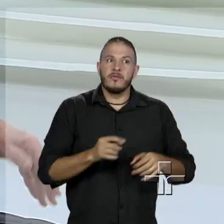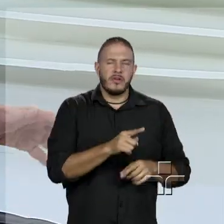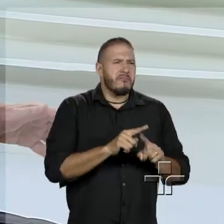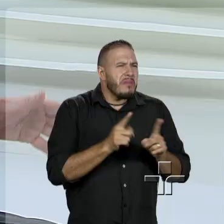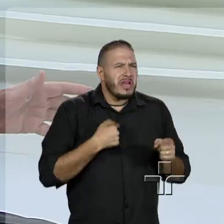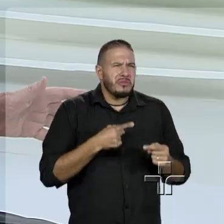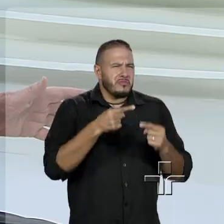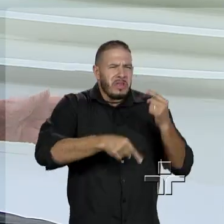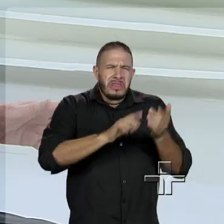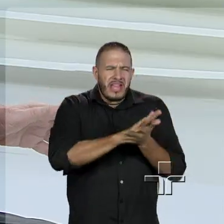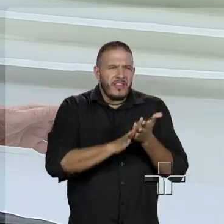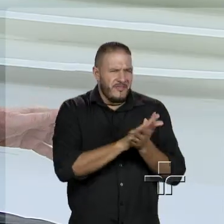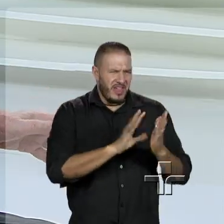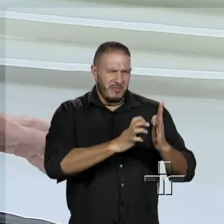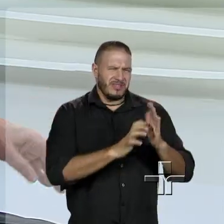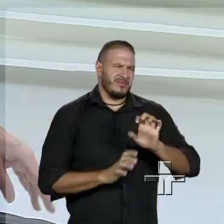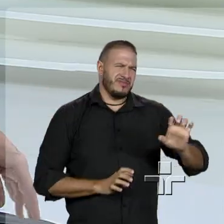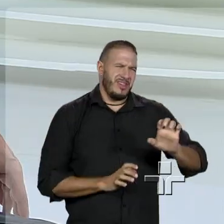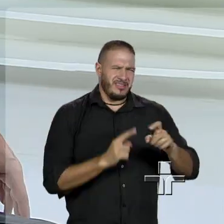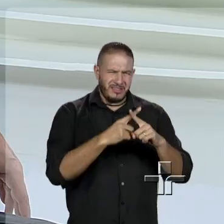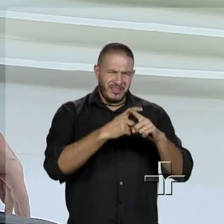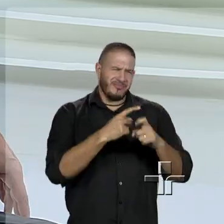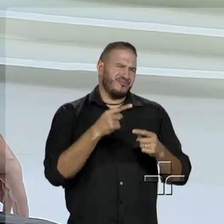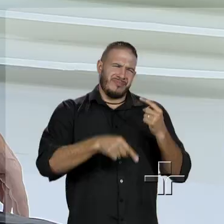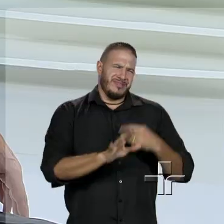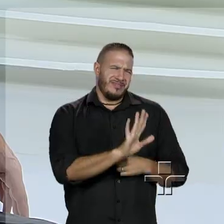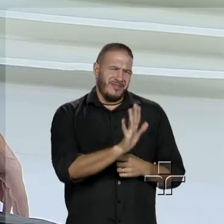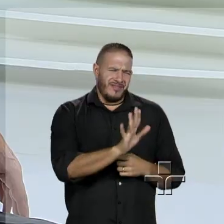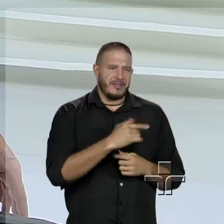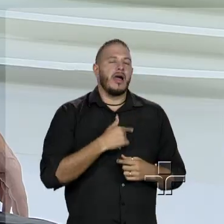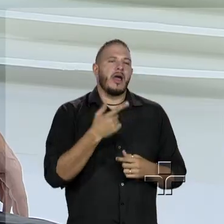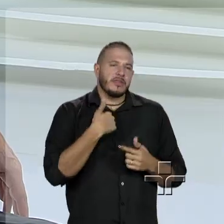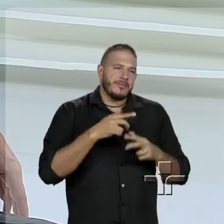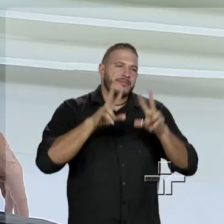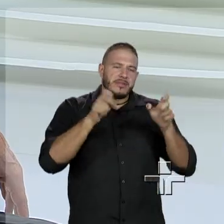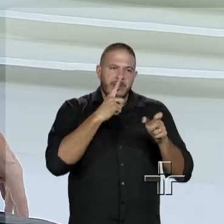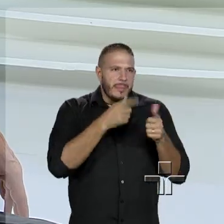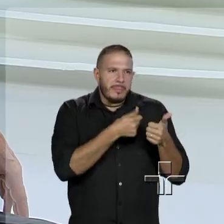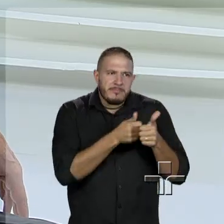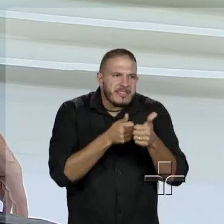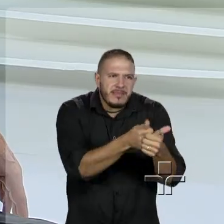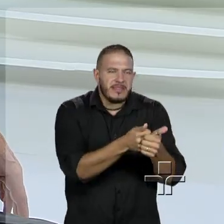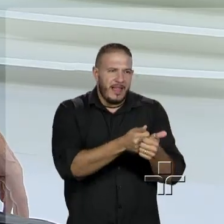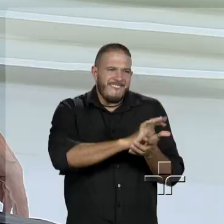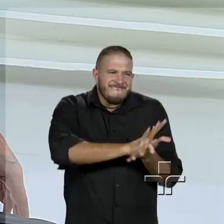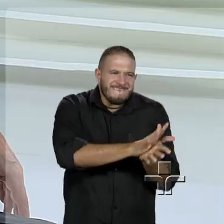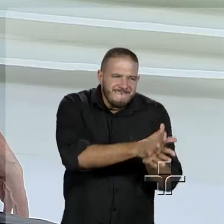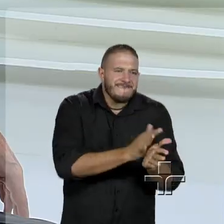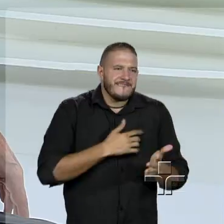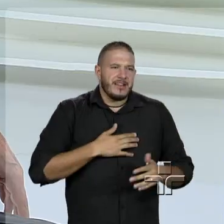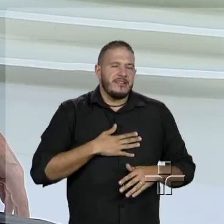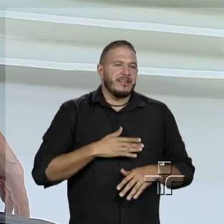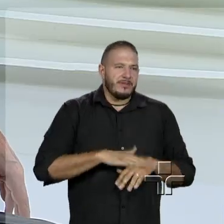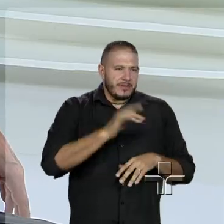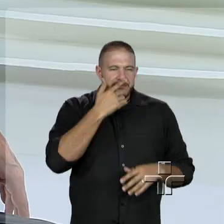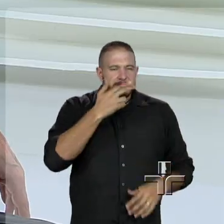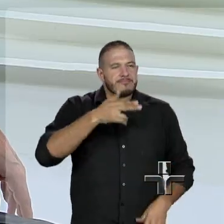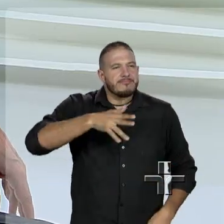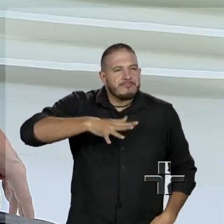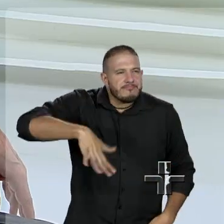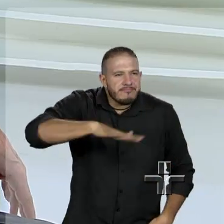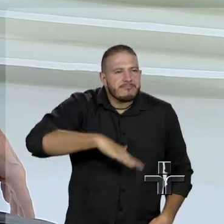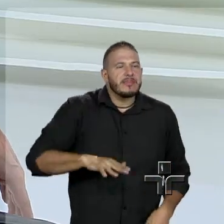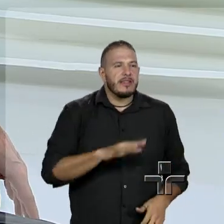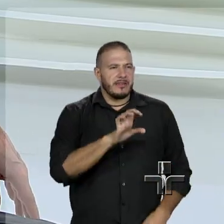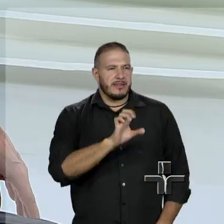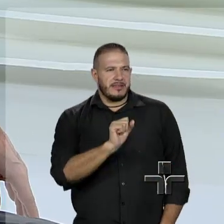tem nada a ver com esquerda. Em matéria de perseguição e de destruição, é muito parecido com o stalinismo, tá certo? Que também